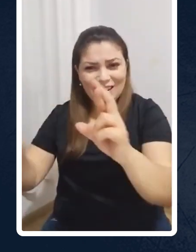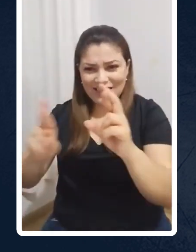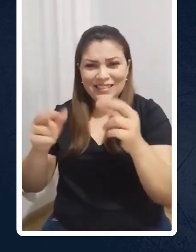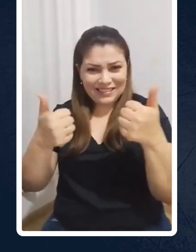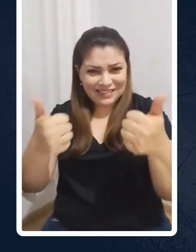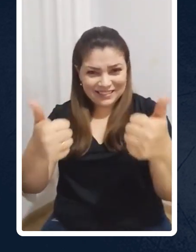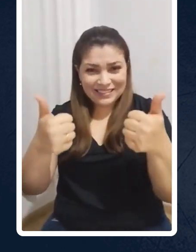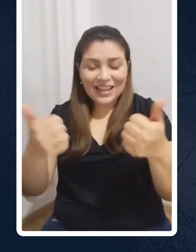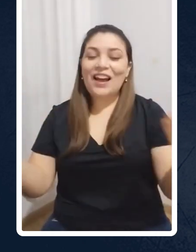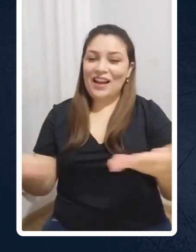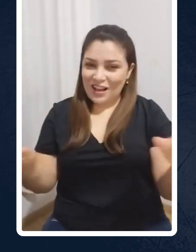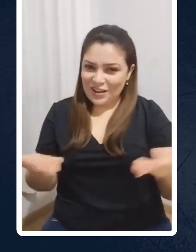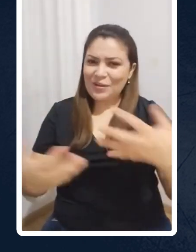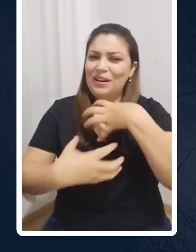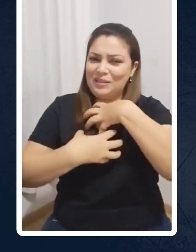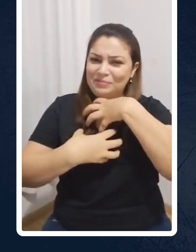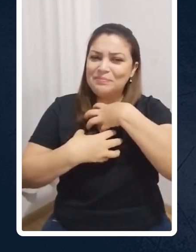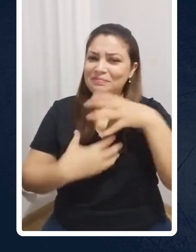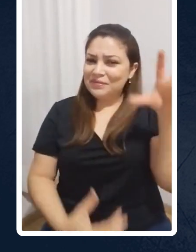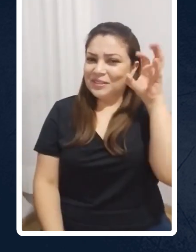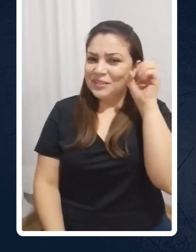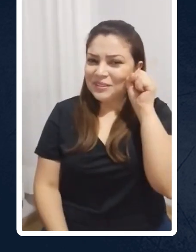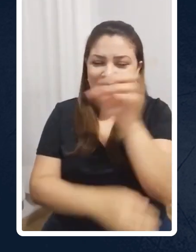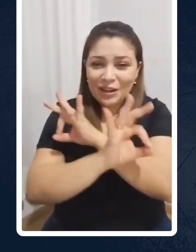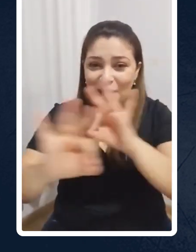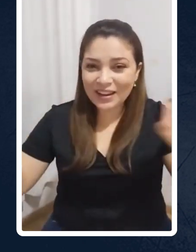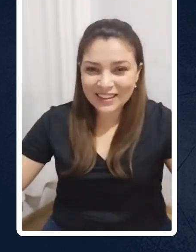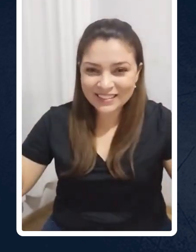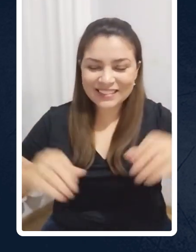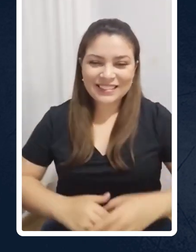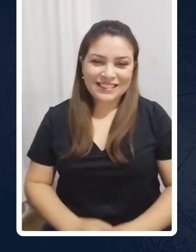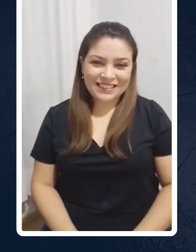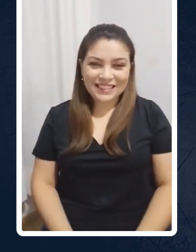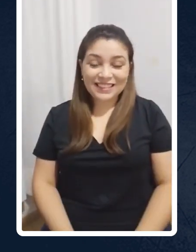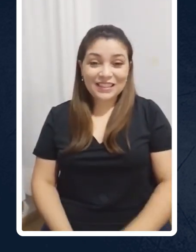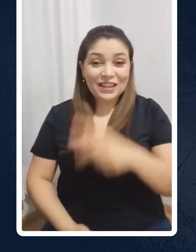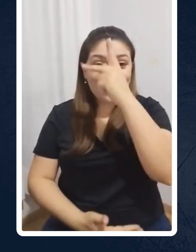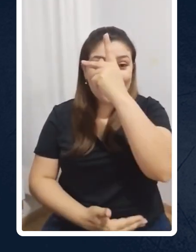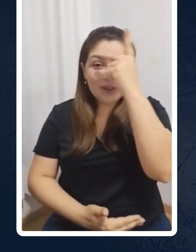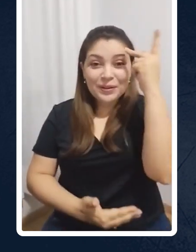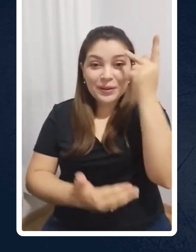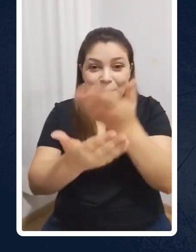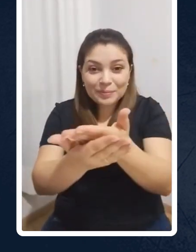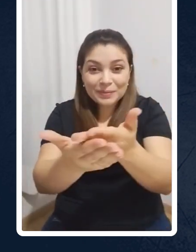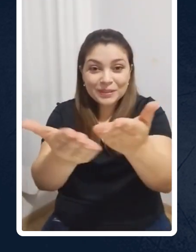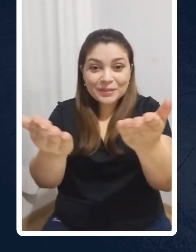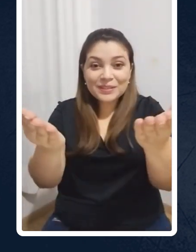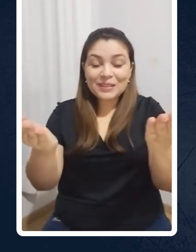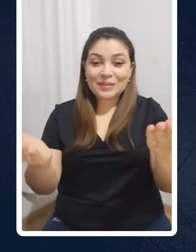Agora sim, agora eu ouvi bem. Forte, boa noite. Pessoal, meu nome é